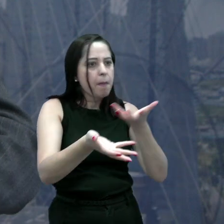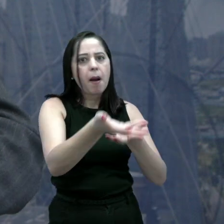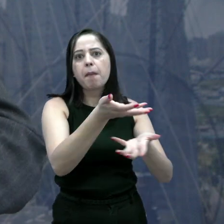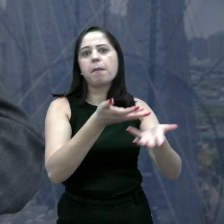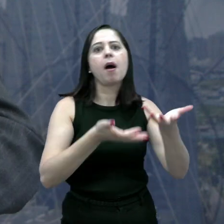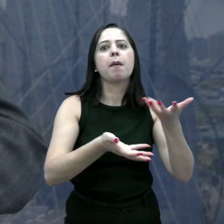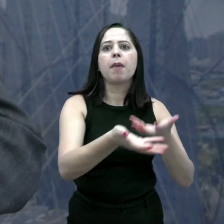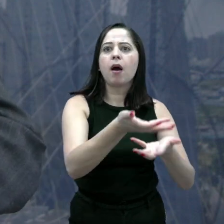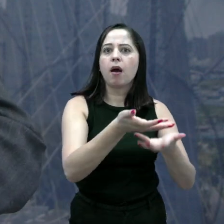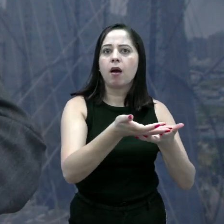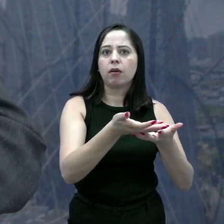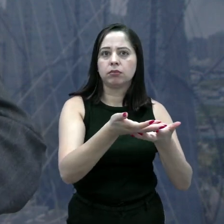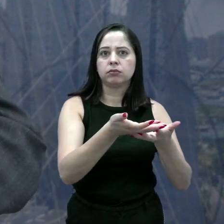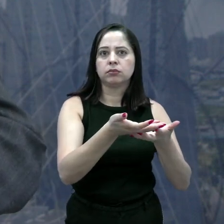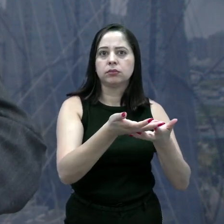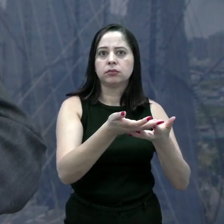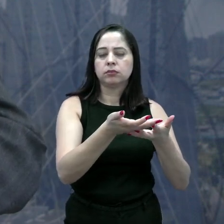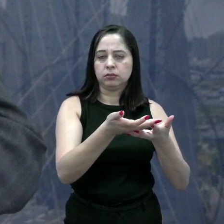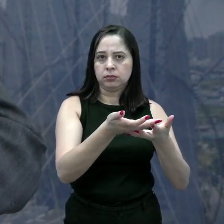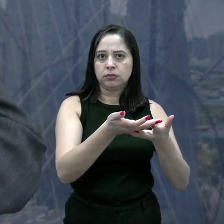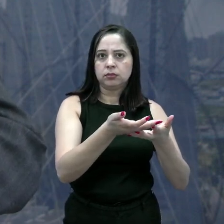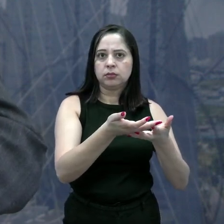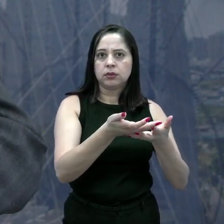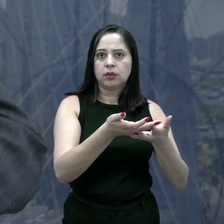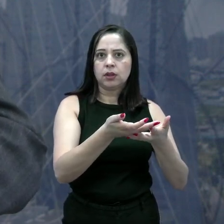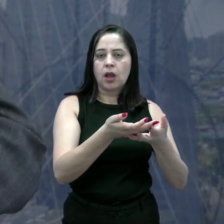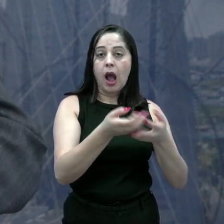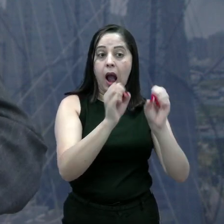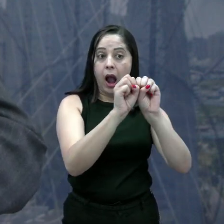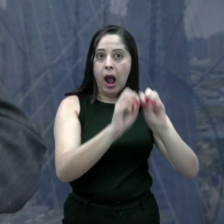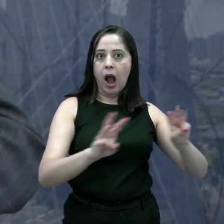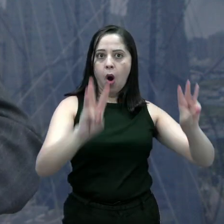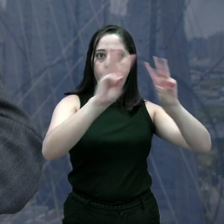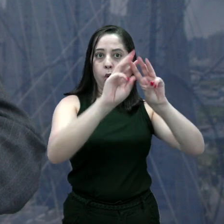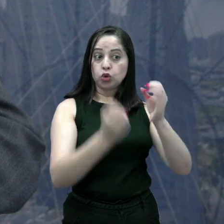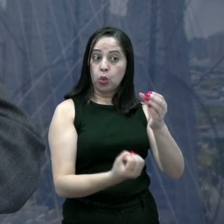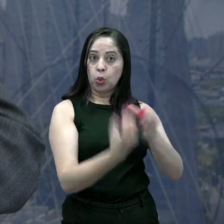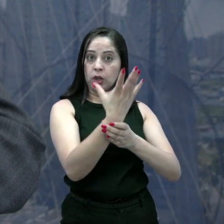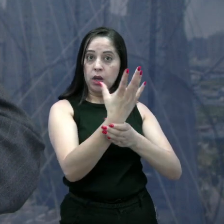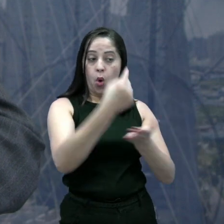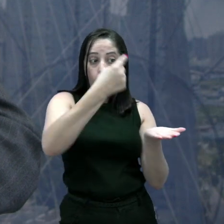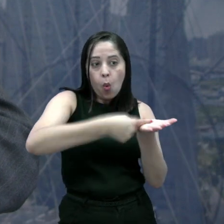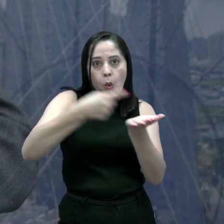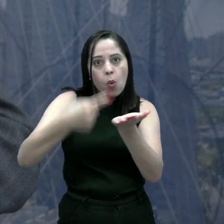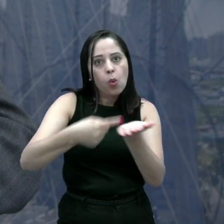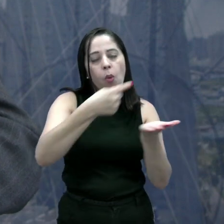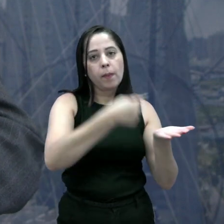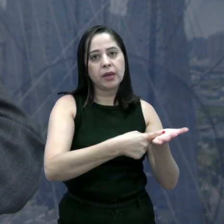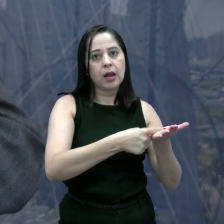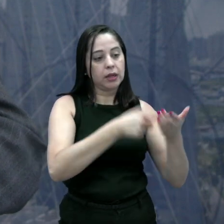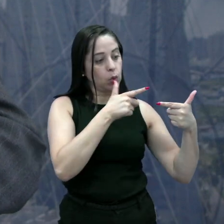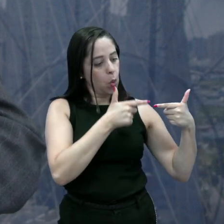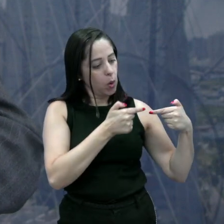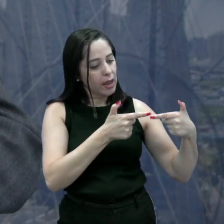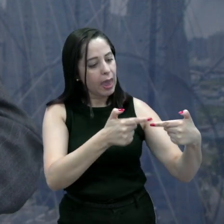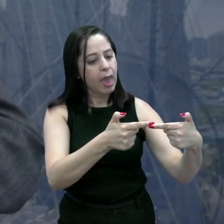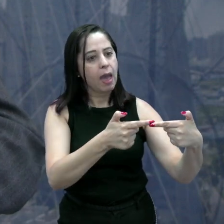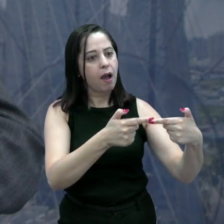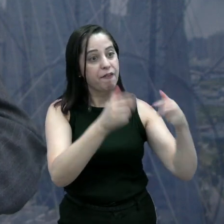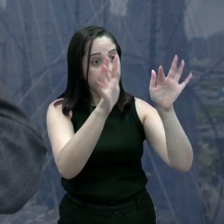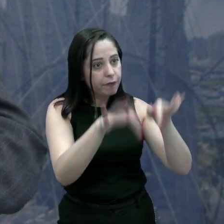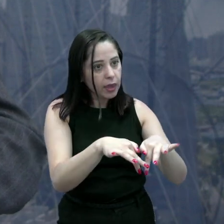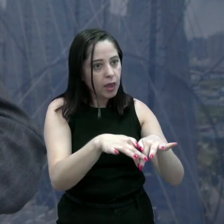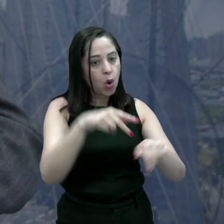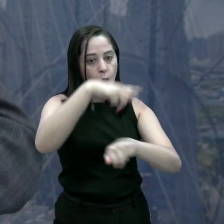da ONU. Após a guerra, foi o grande aprendizado sangrento que a guerra nos deu. Se os países não se unirem,